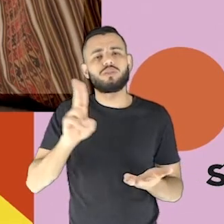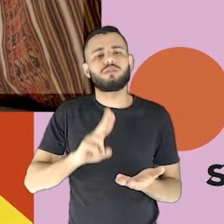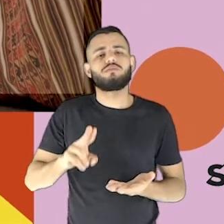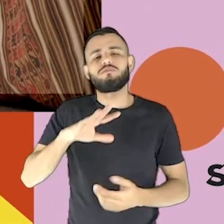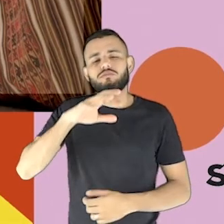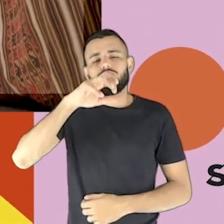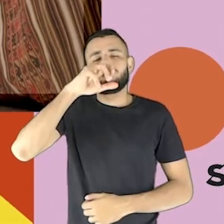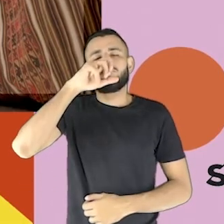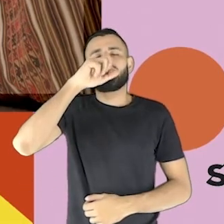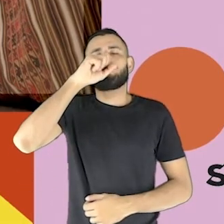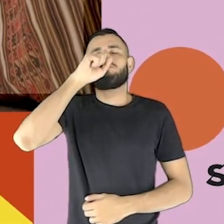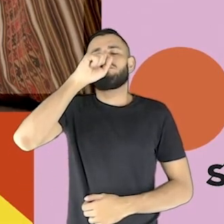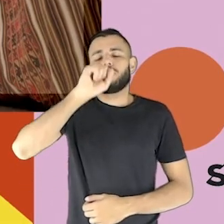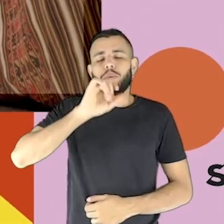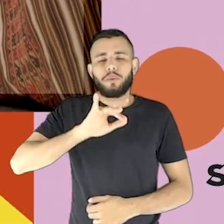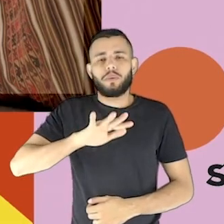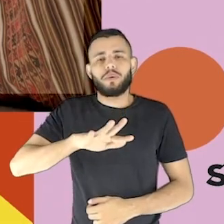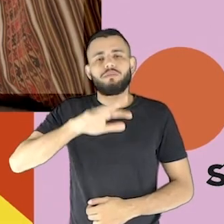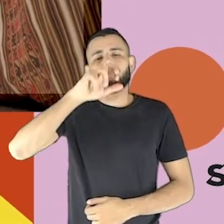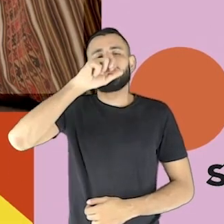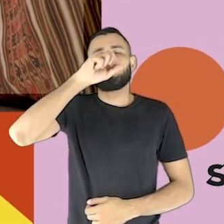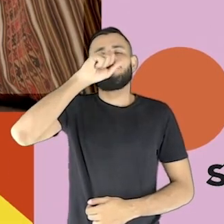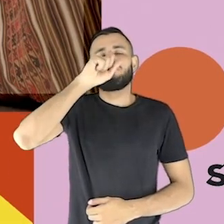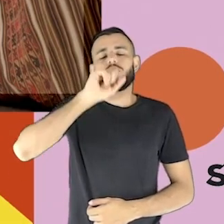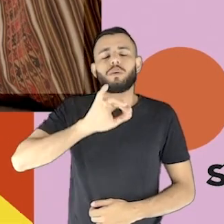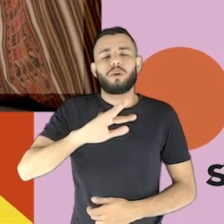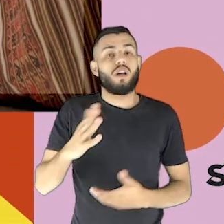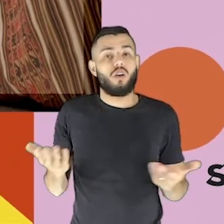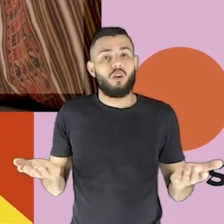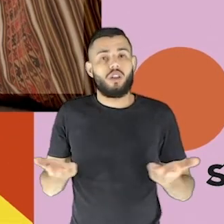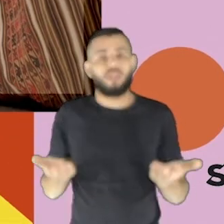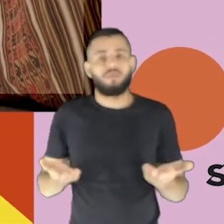estar presente. Embarque nessa respiração.